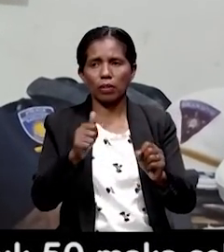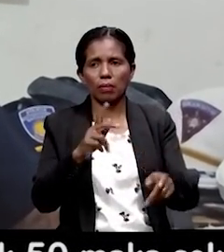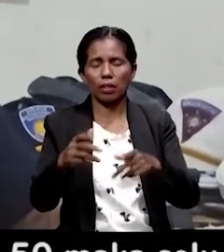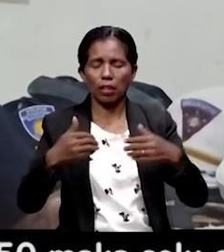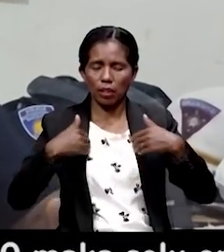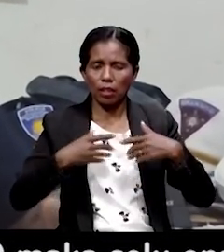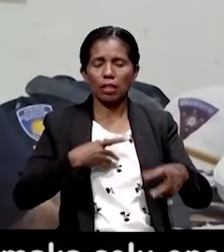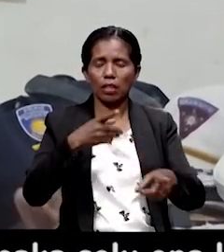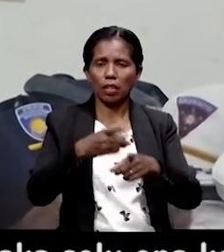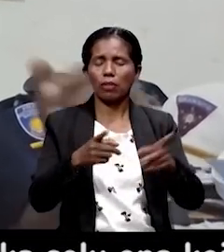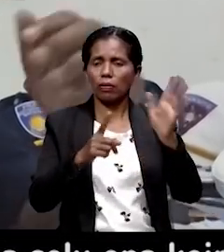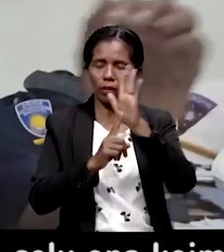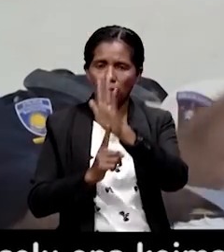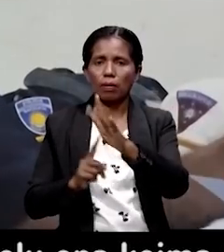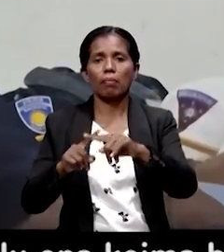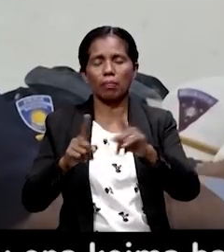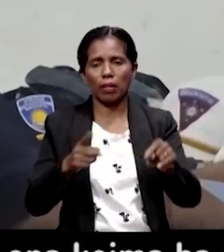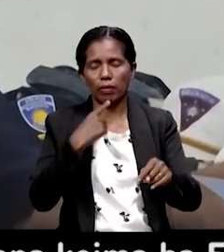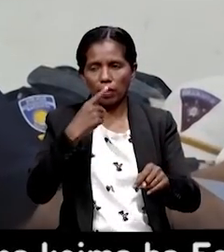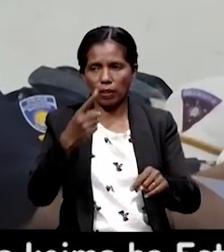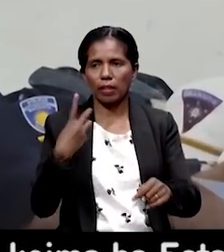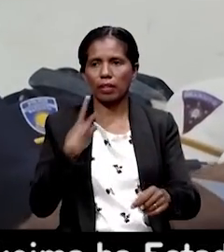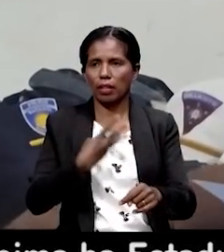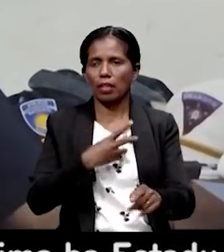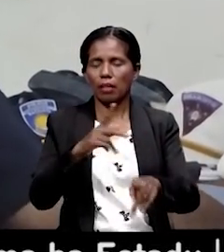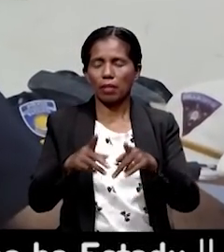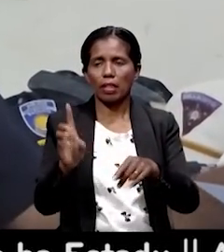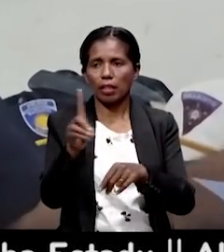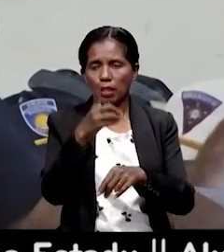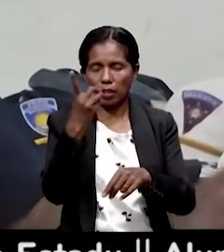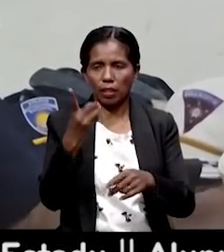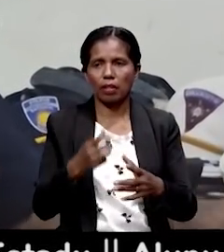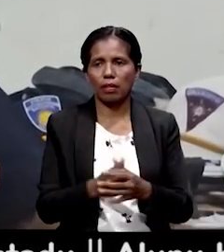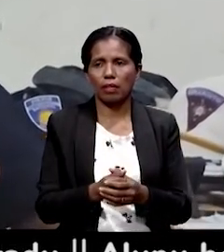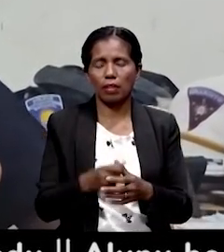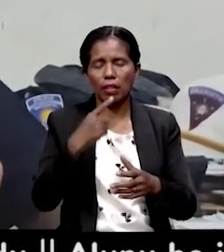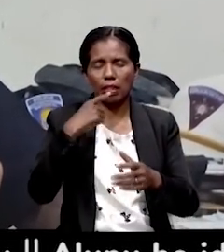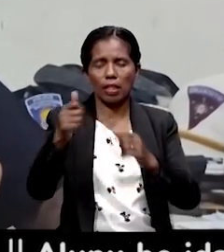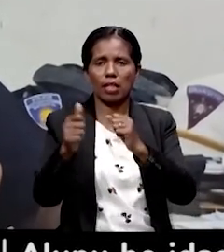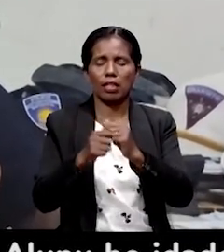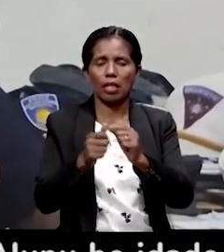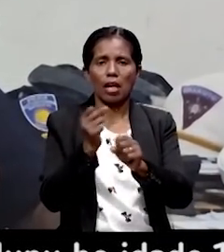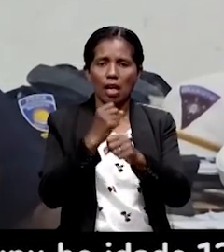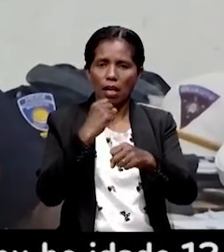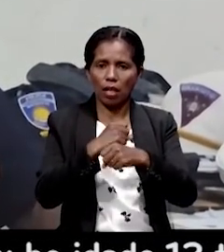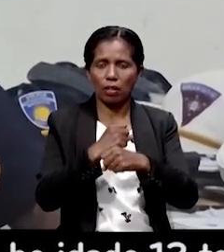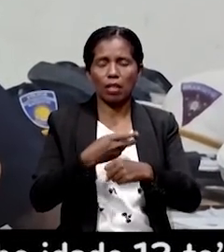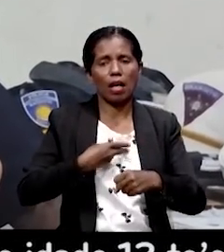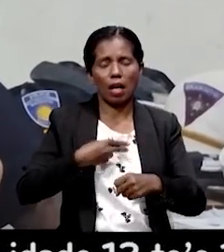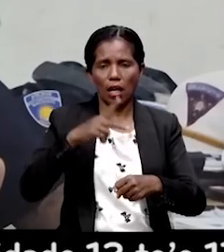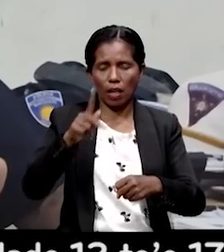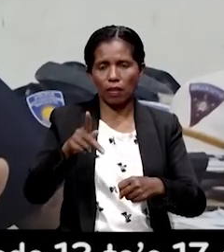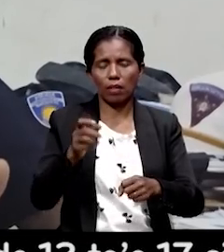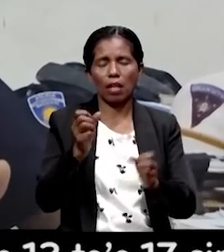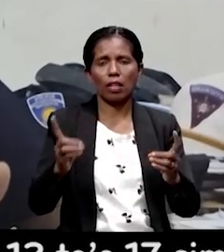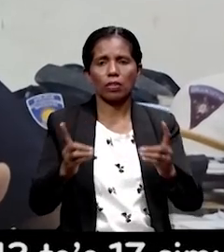queixa mas bem a tu te ande aí te necessita dar né ou ainda der sane né minha atos né bem mas minha atos ha aso haloga